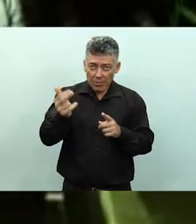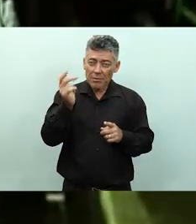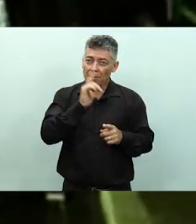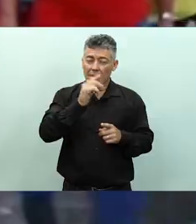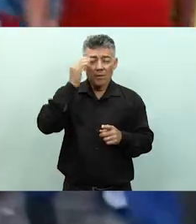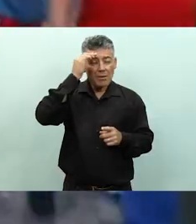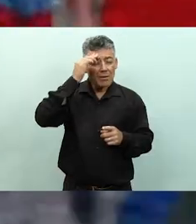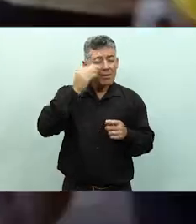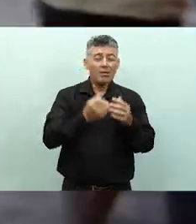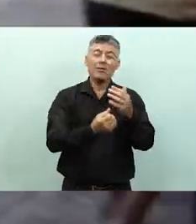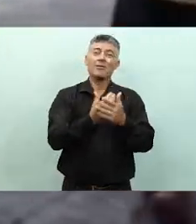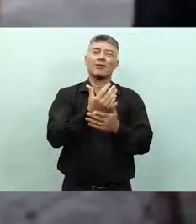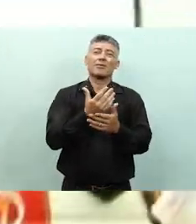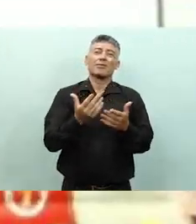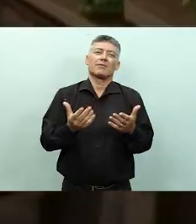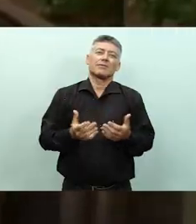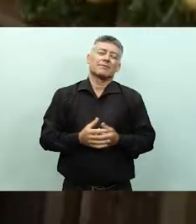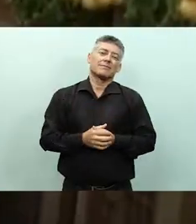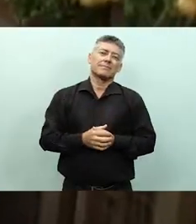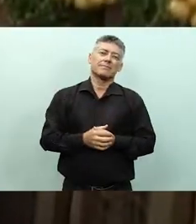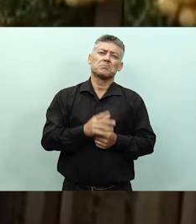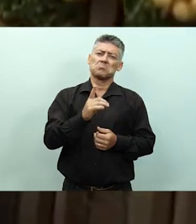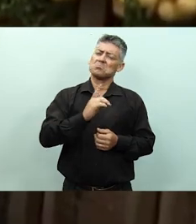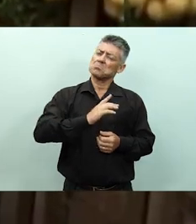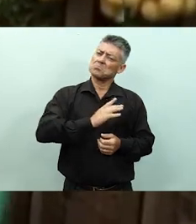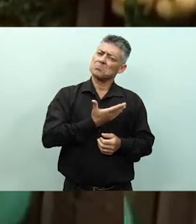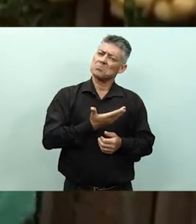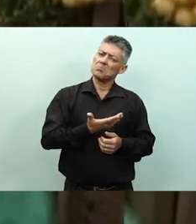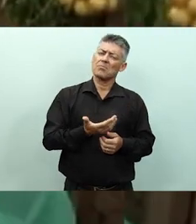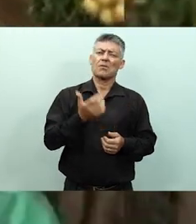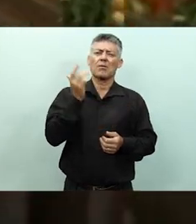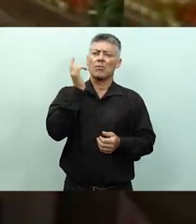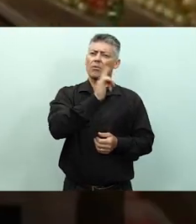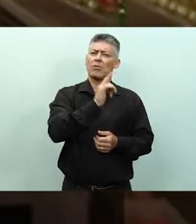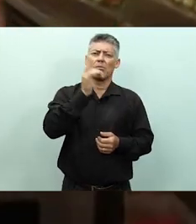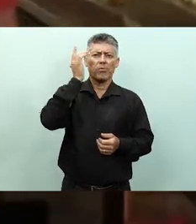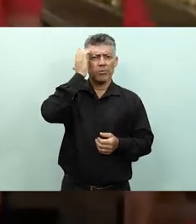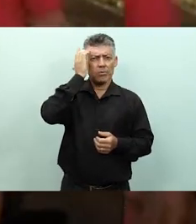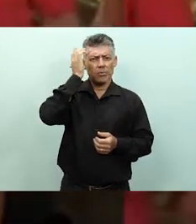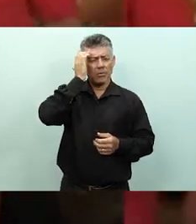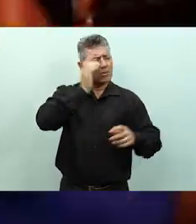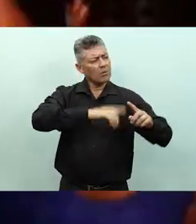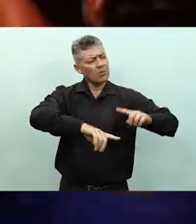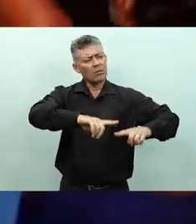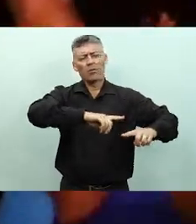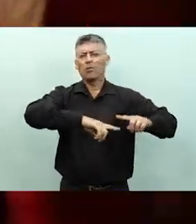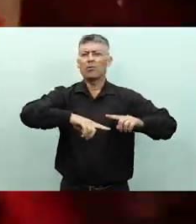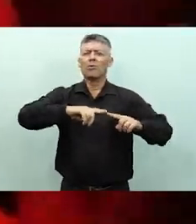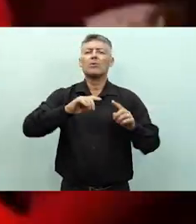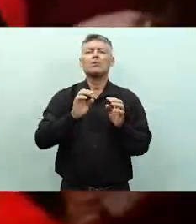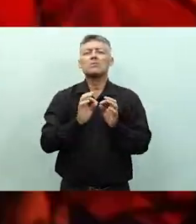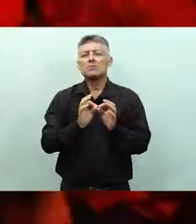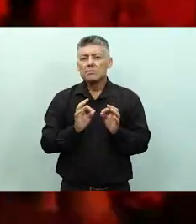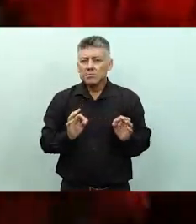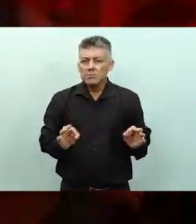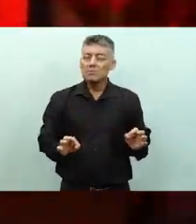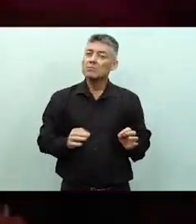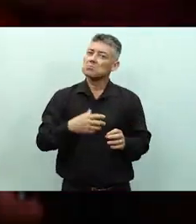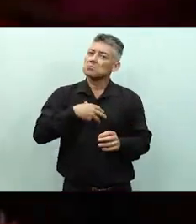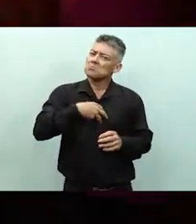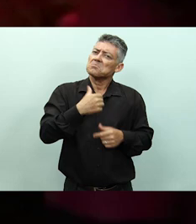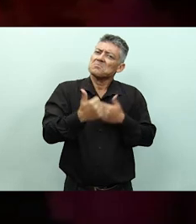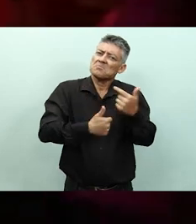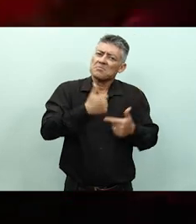o sonho renascer. Coragem, competência, liderança, simplicidade e